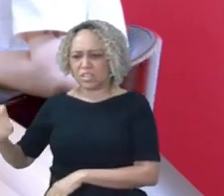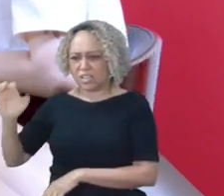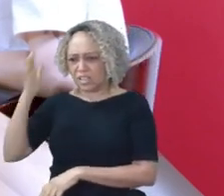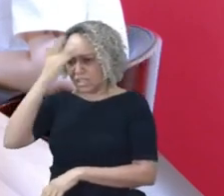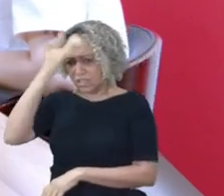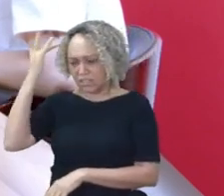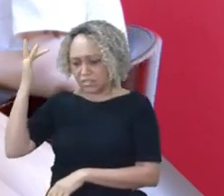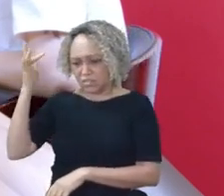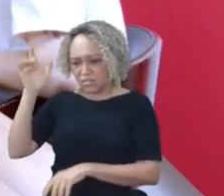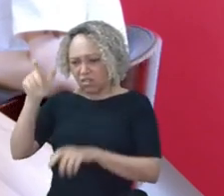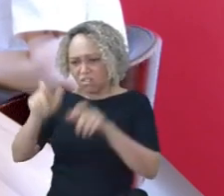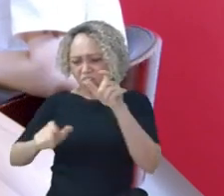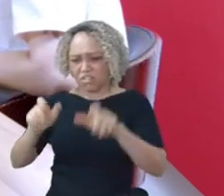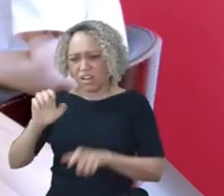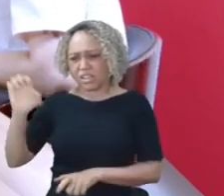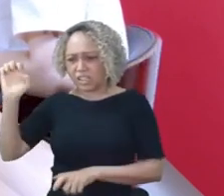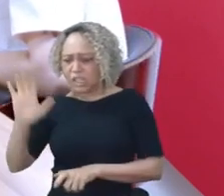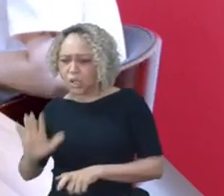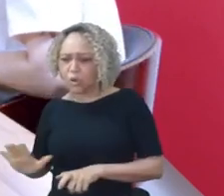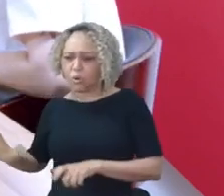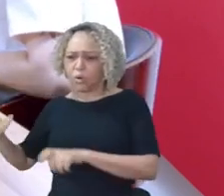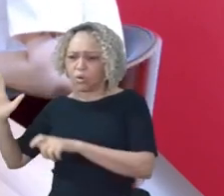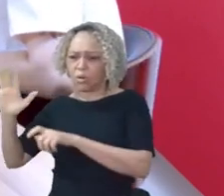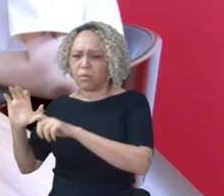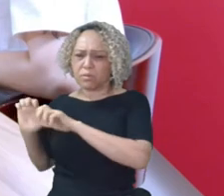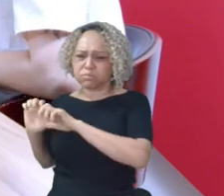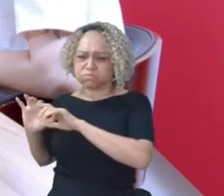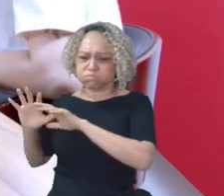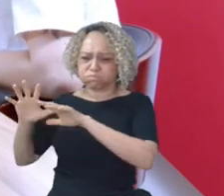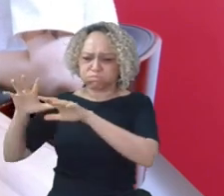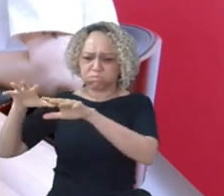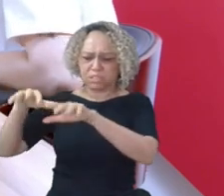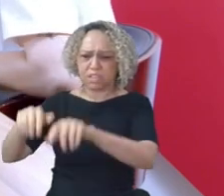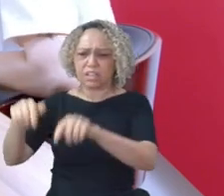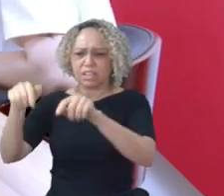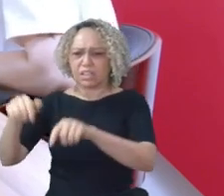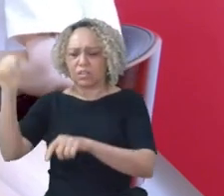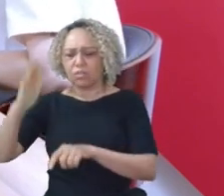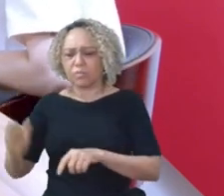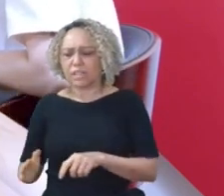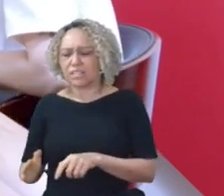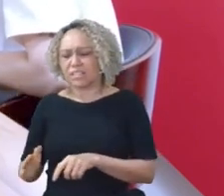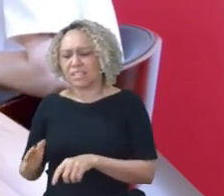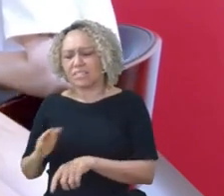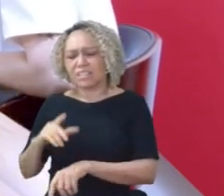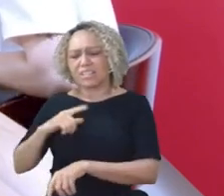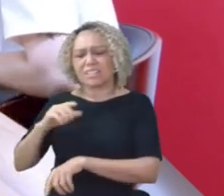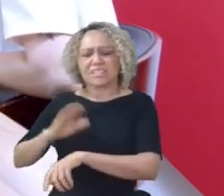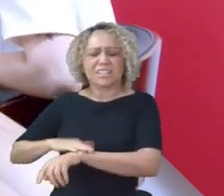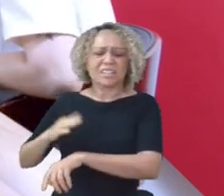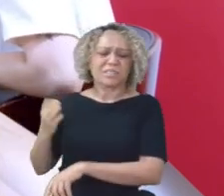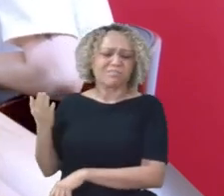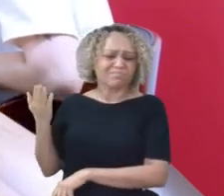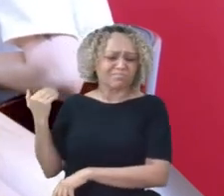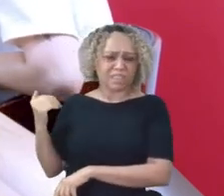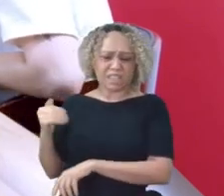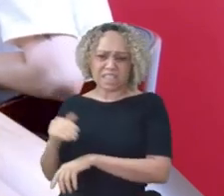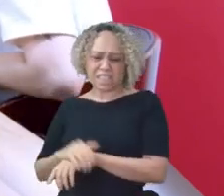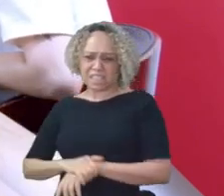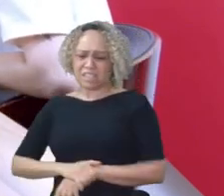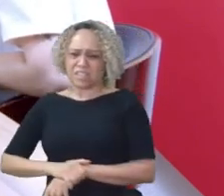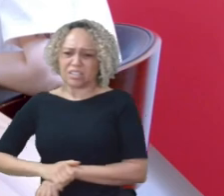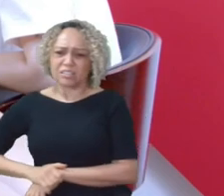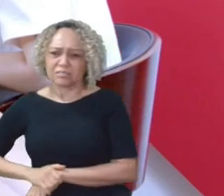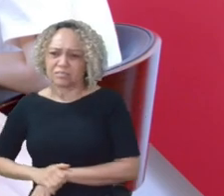no país, nesse território chamado Brasil, agora. Chamado agora Brasil. Boa.